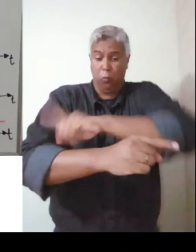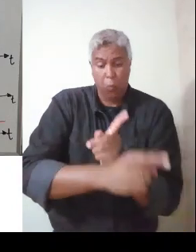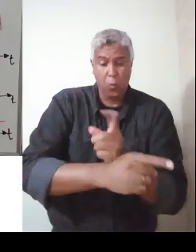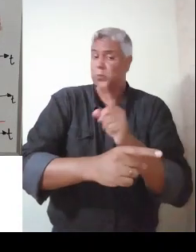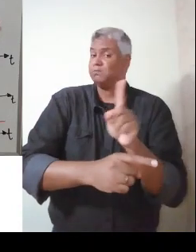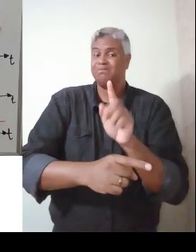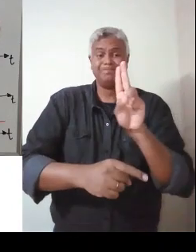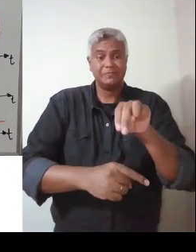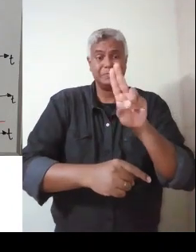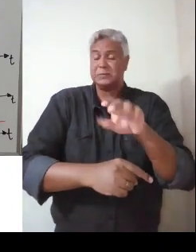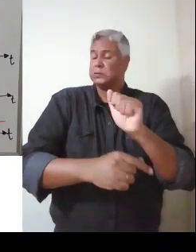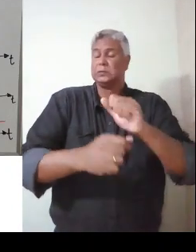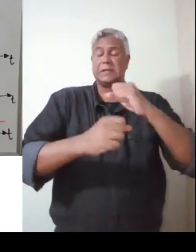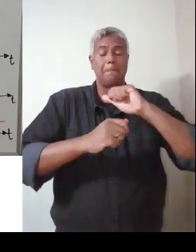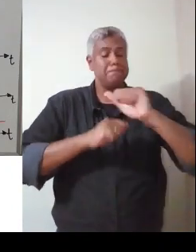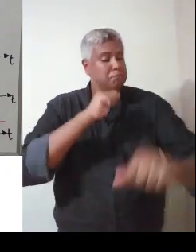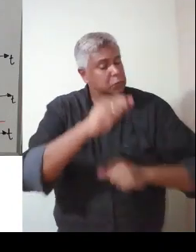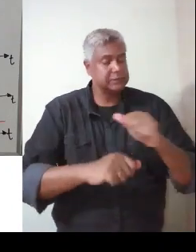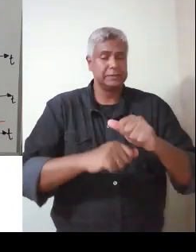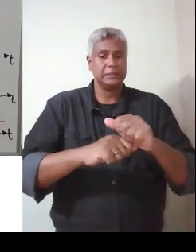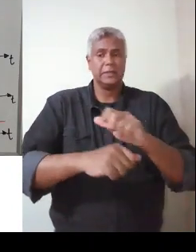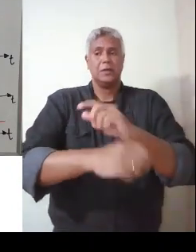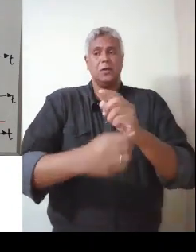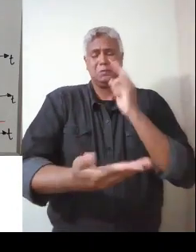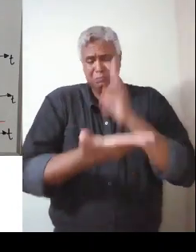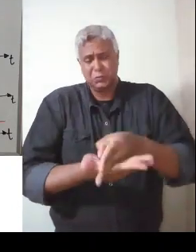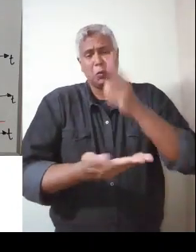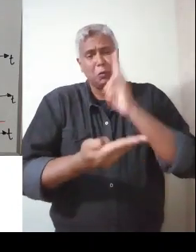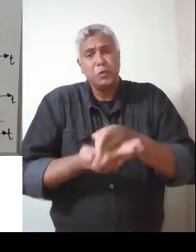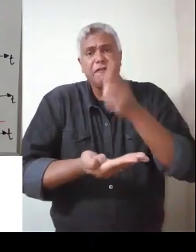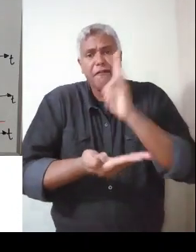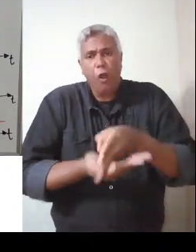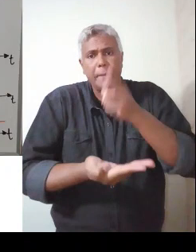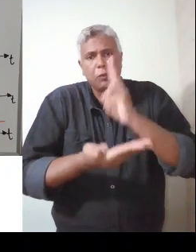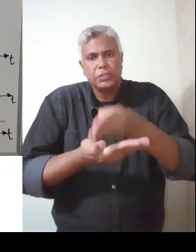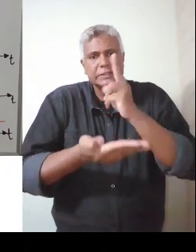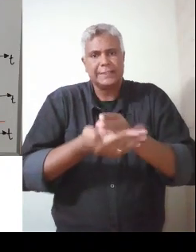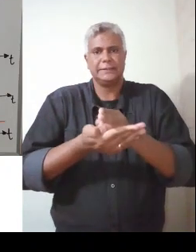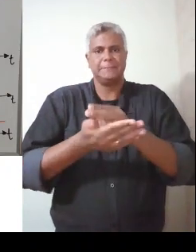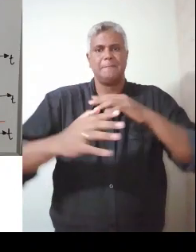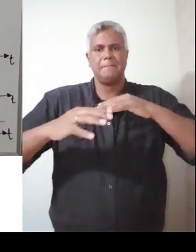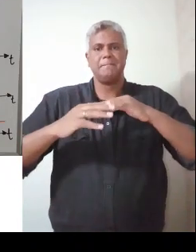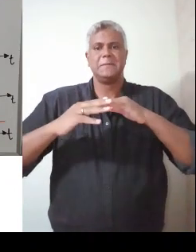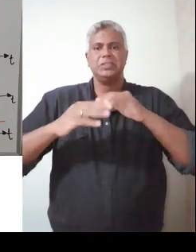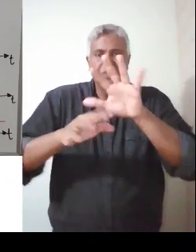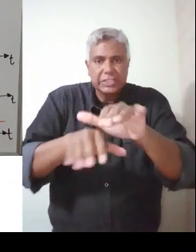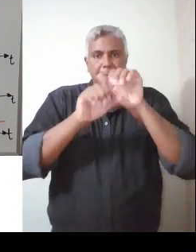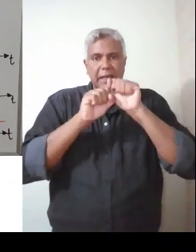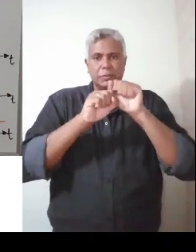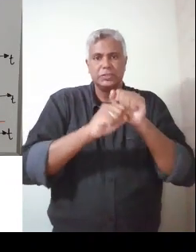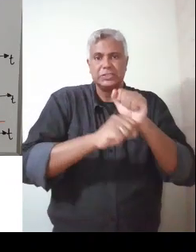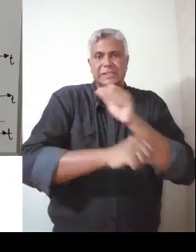um movimento uniforme. Portanto, nós podemos chamar somente de velocidade.